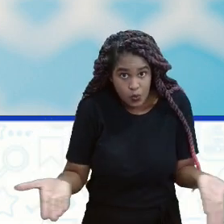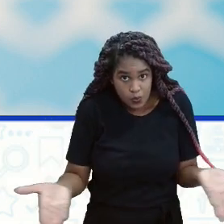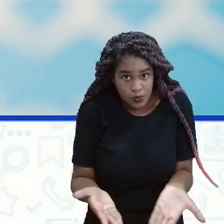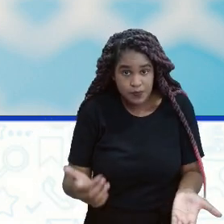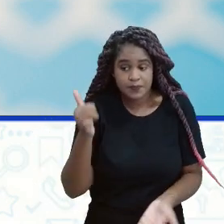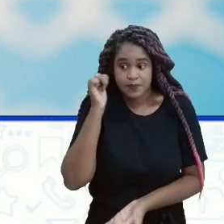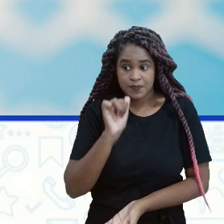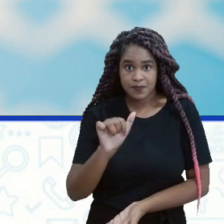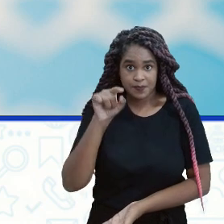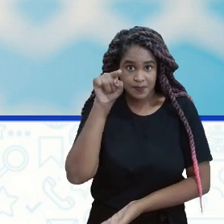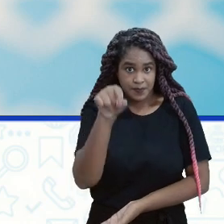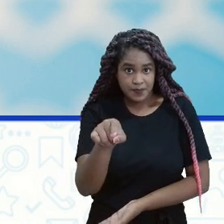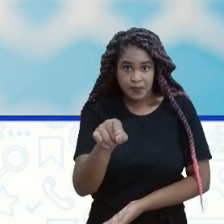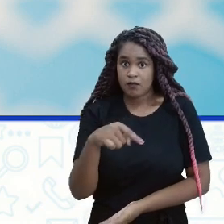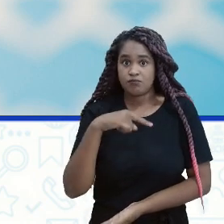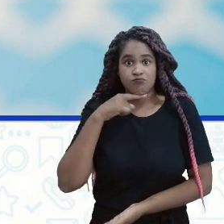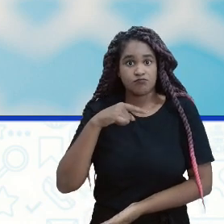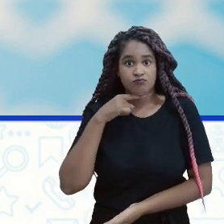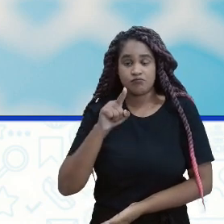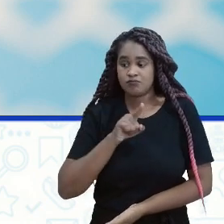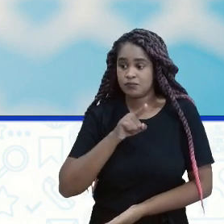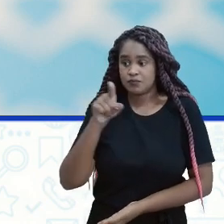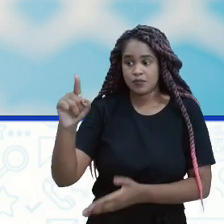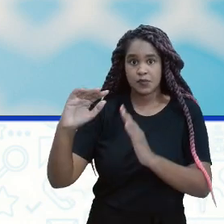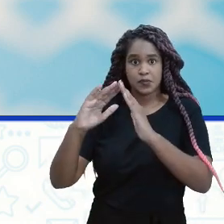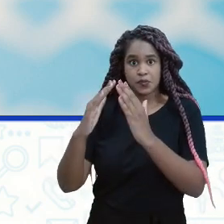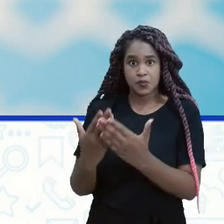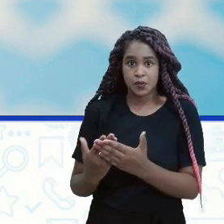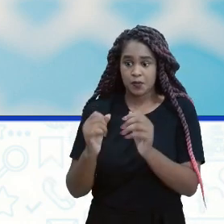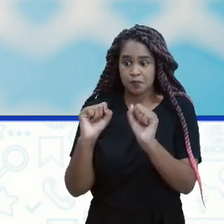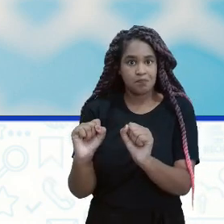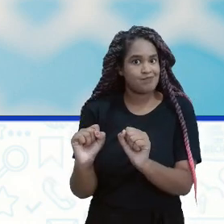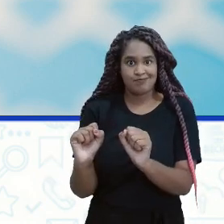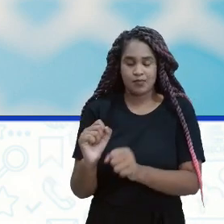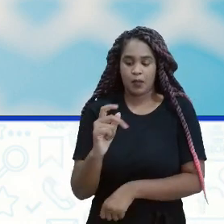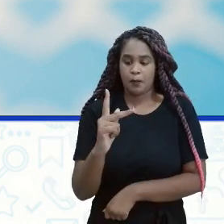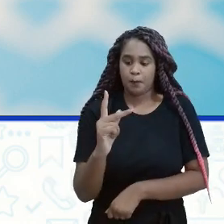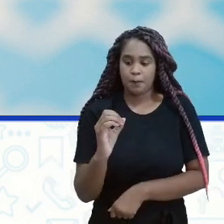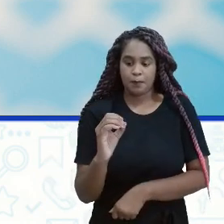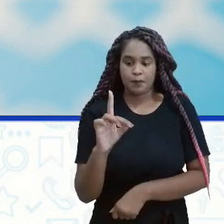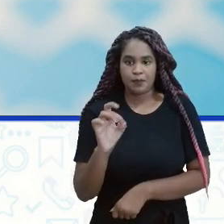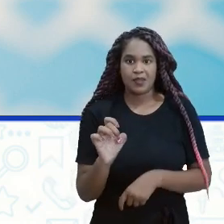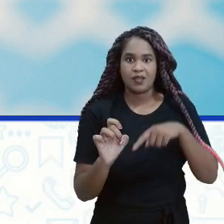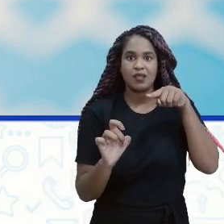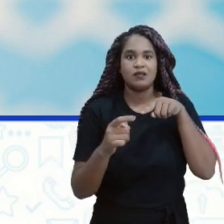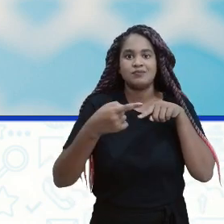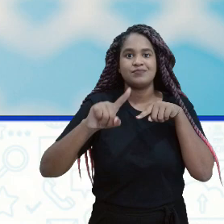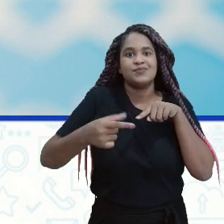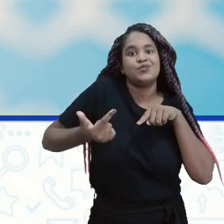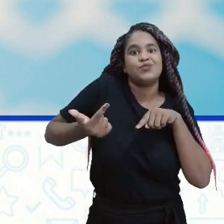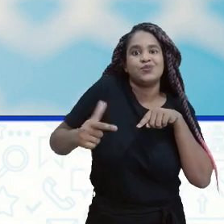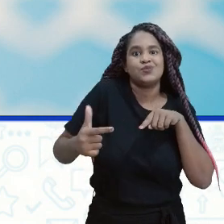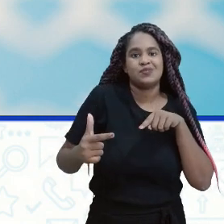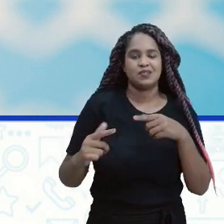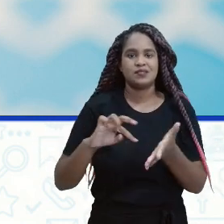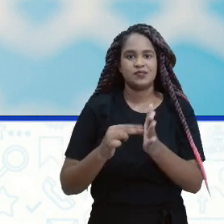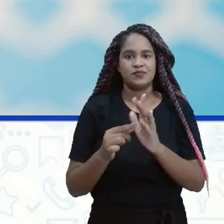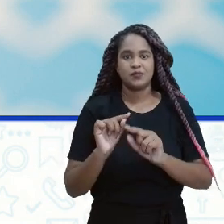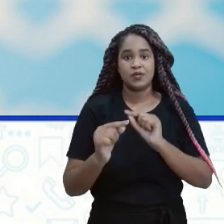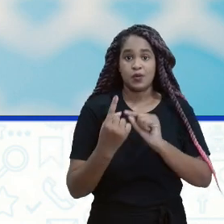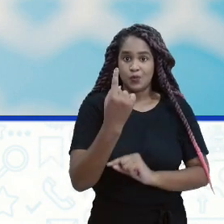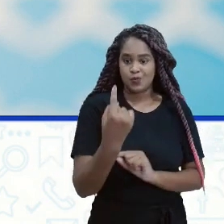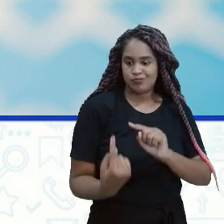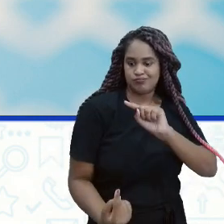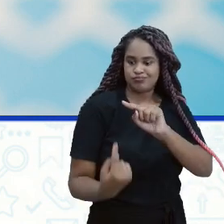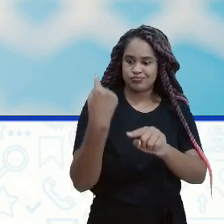específico, o acento circunflexo, ele marca o tempo verbal. Ou seja, um tá no passado, outro está no presente. E